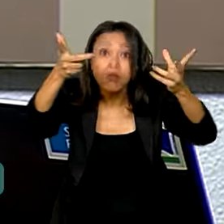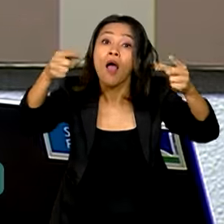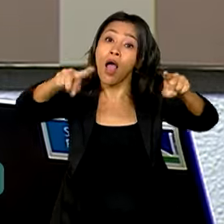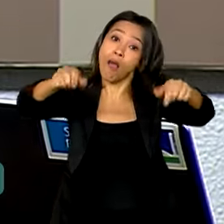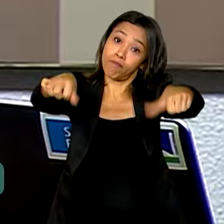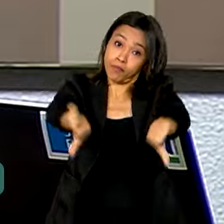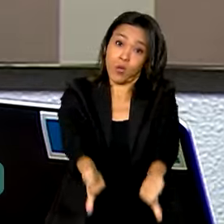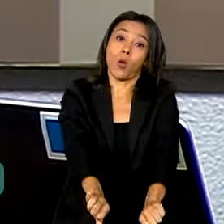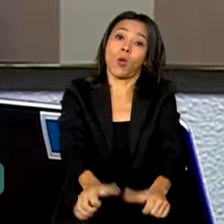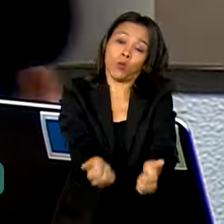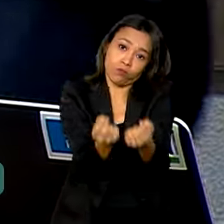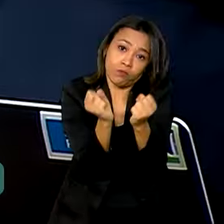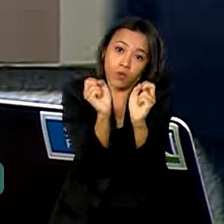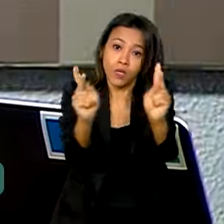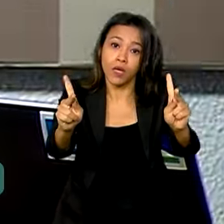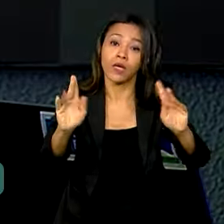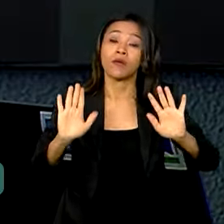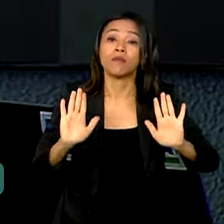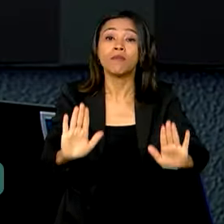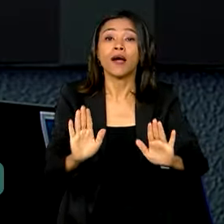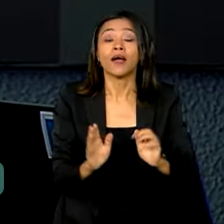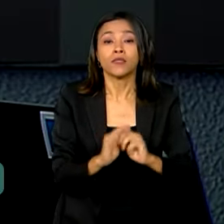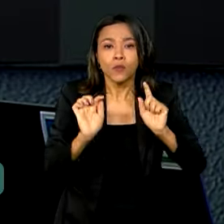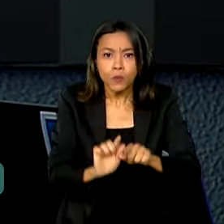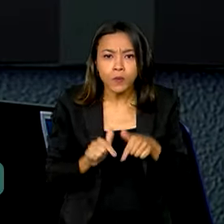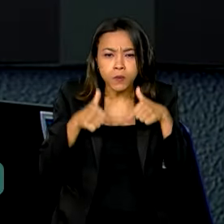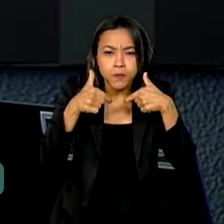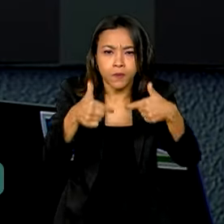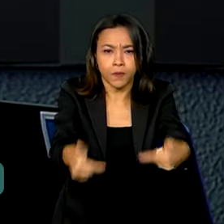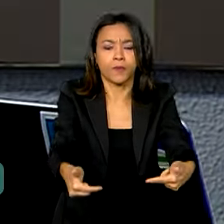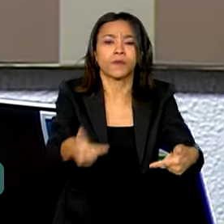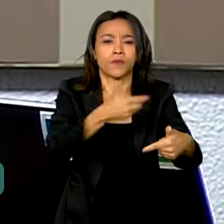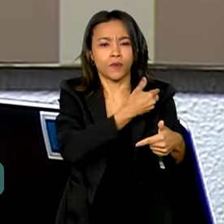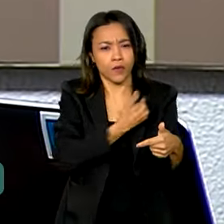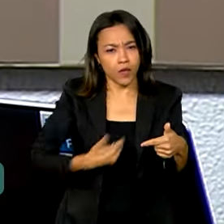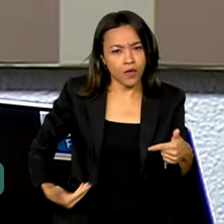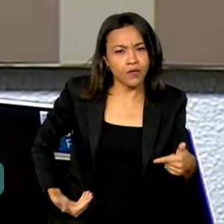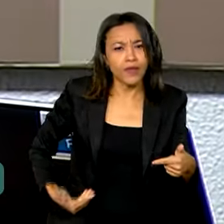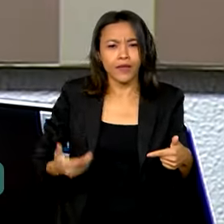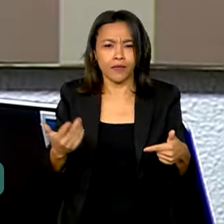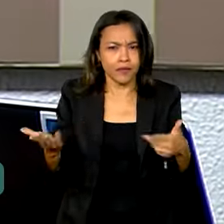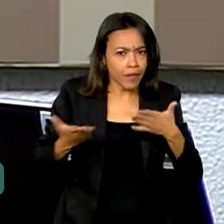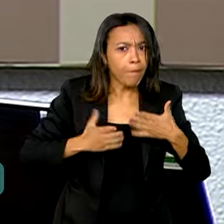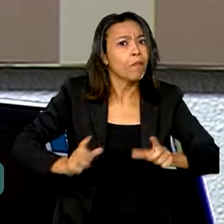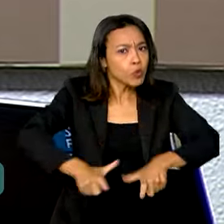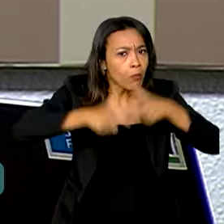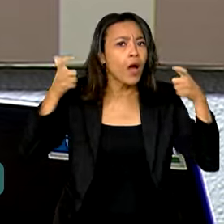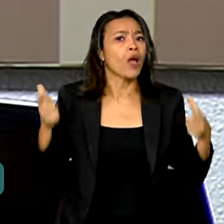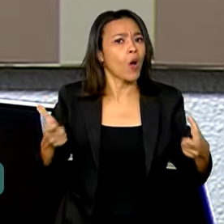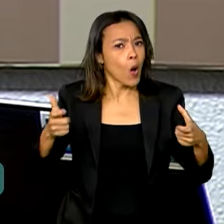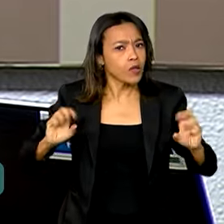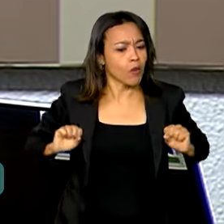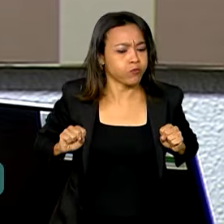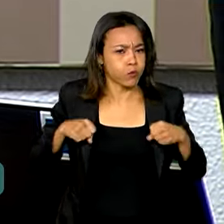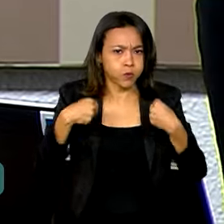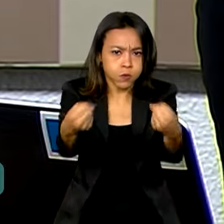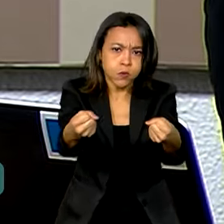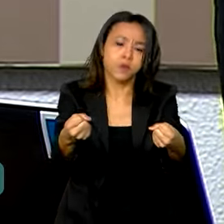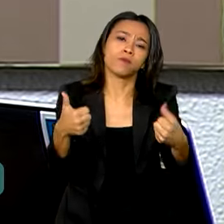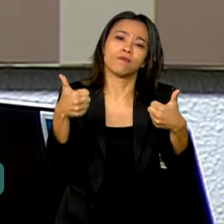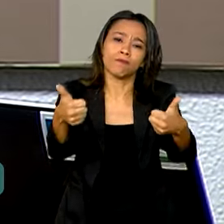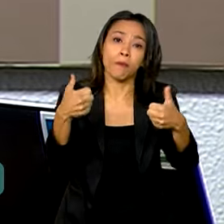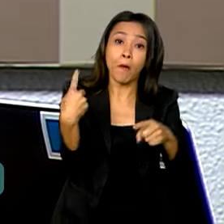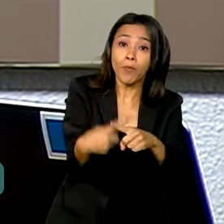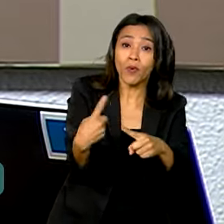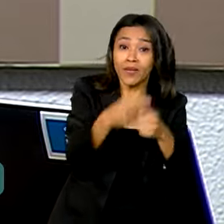pior, mas a capacidade de atuação, ela está incomparavelmente maior, porque é a